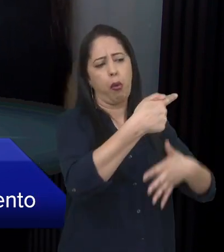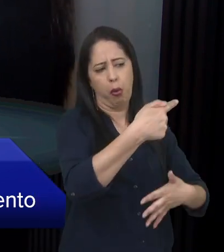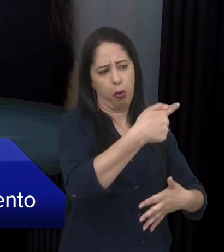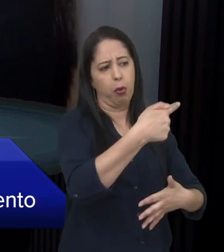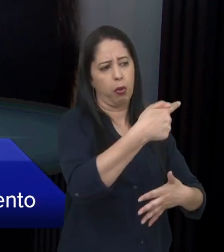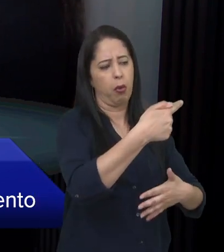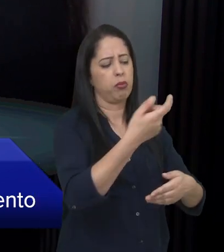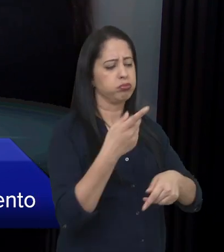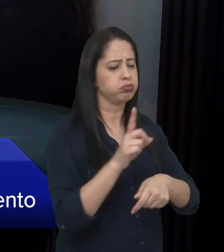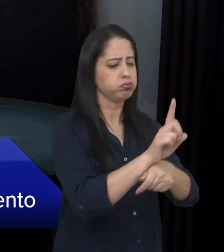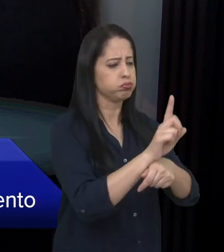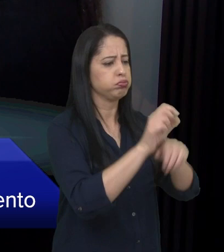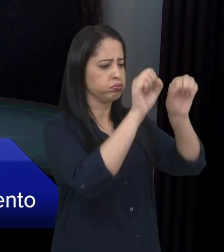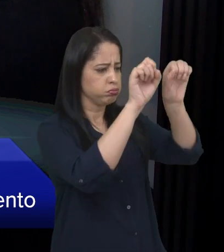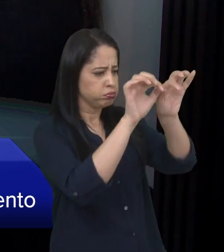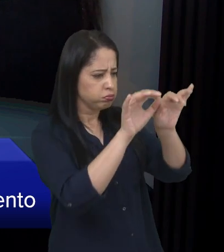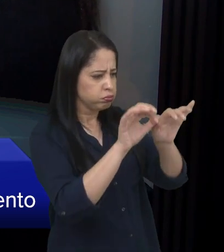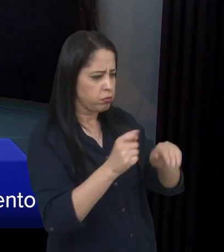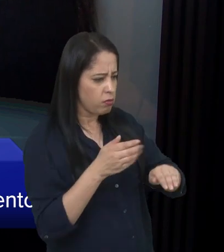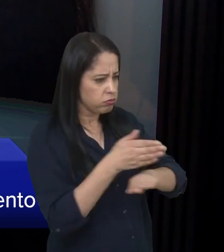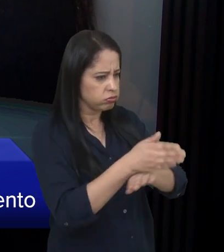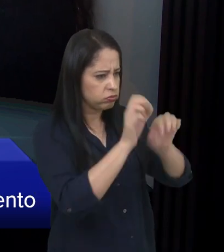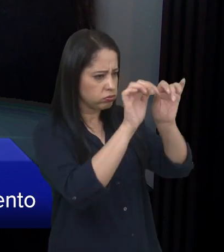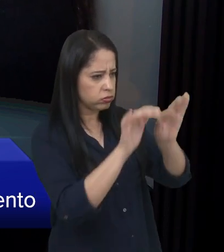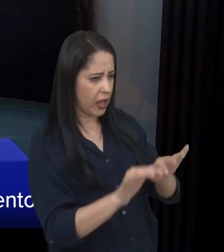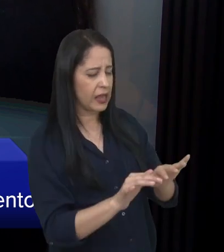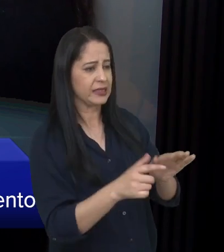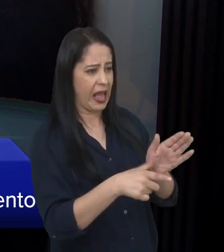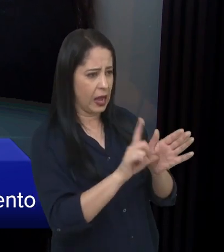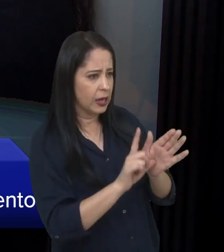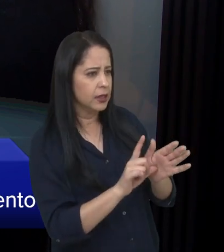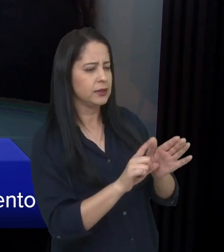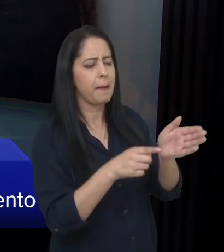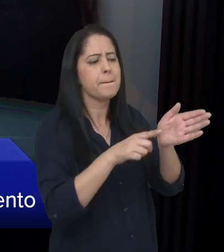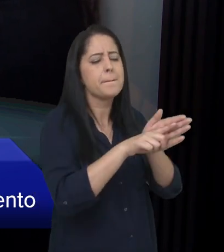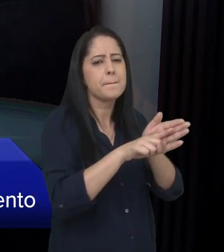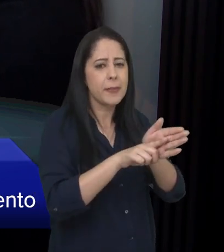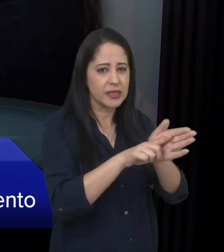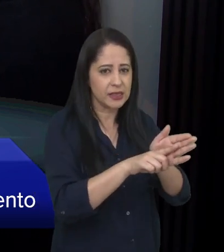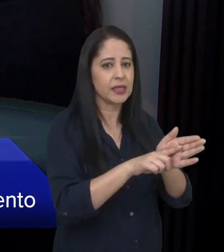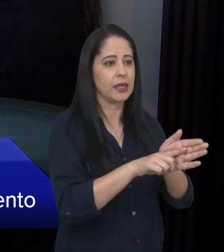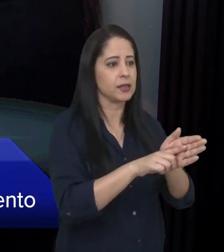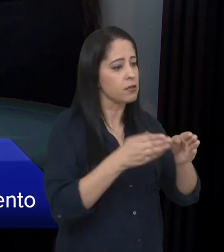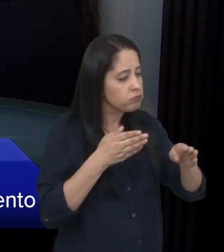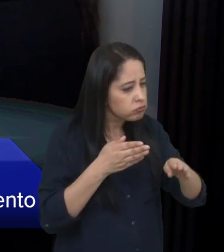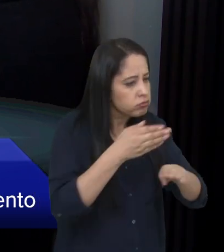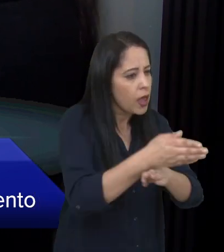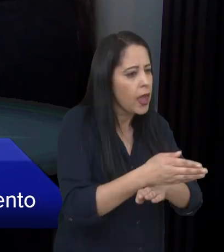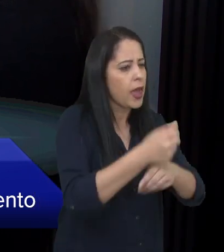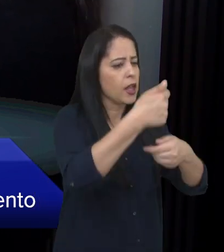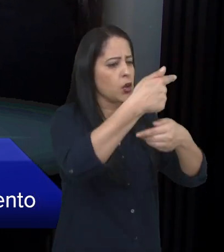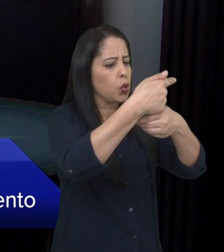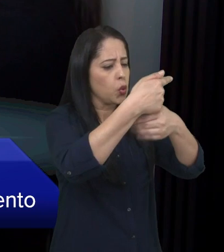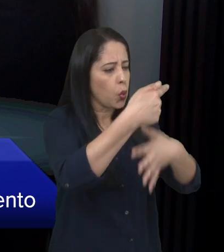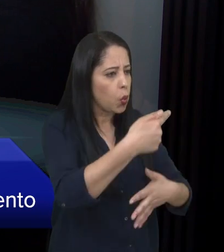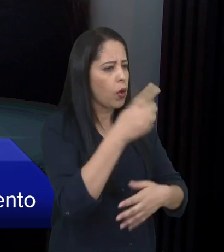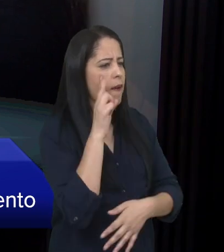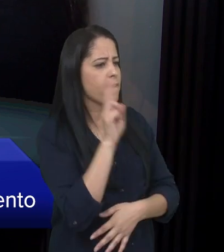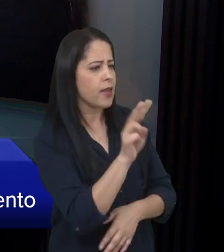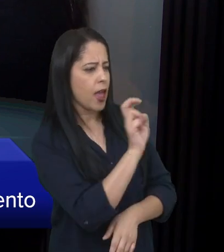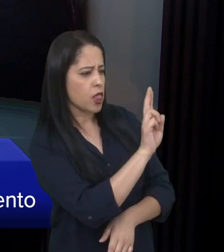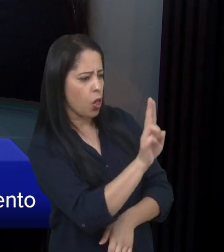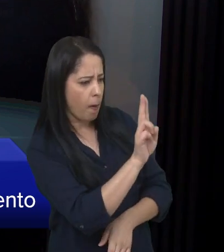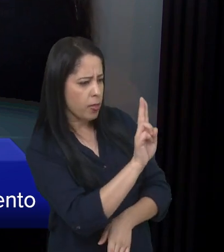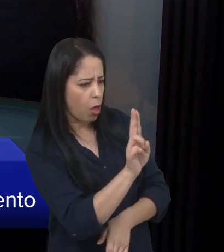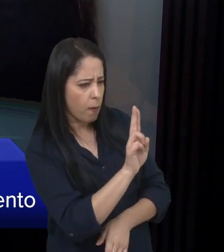né eu aconselho todas as pessoas que querem fazer aquisição de imóvel utilizando o fundo de garantia entra no Google e veja